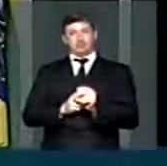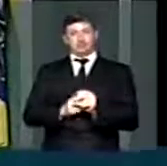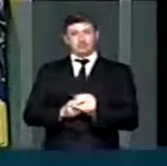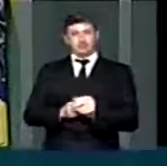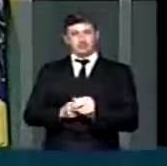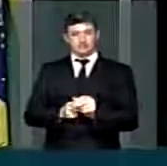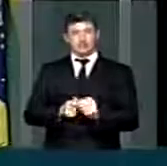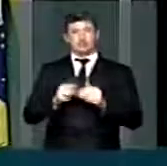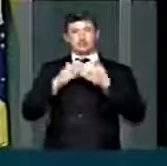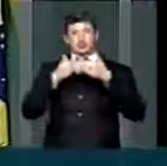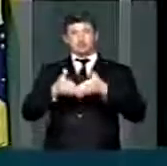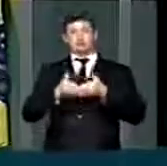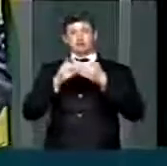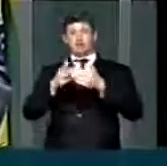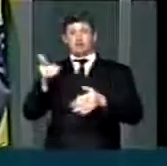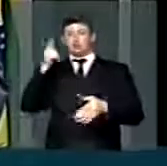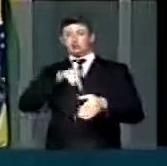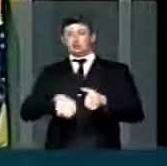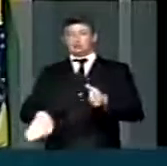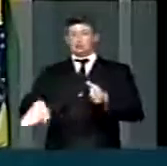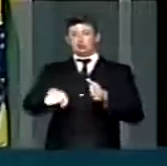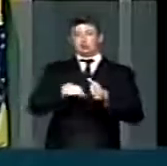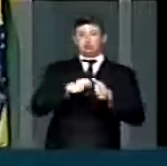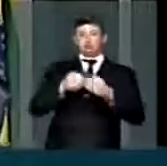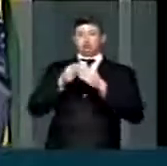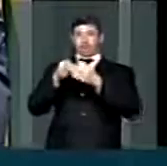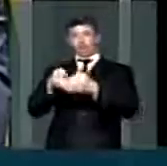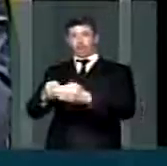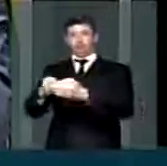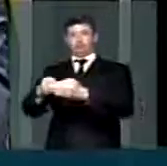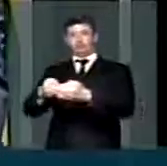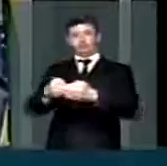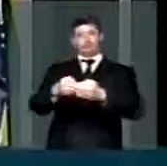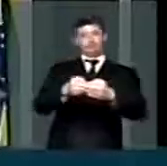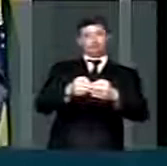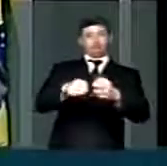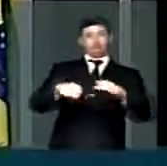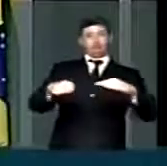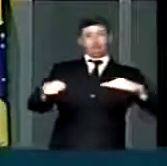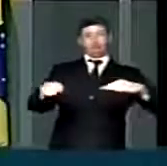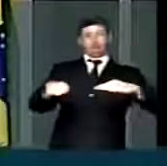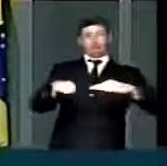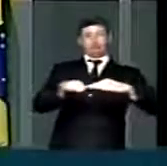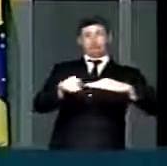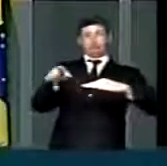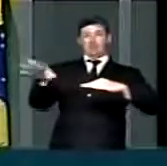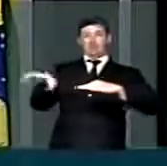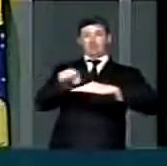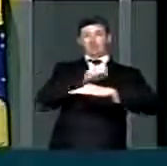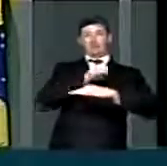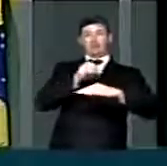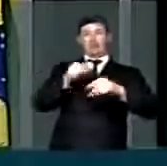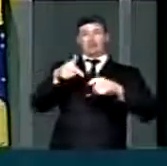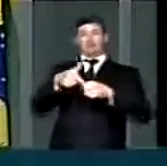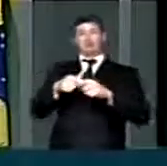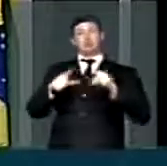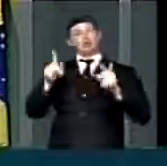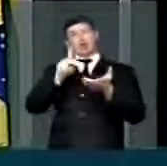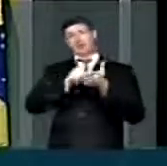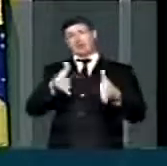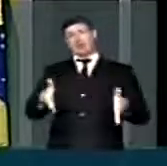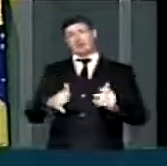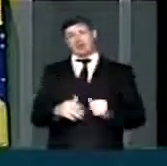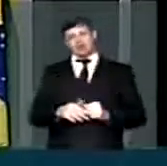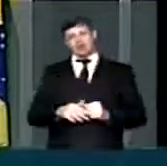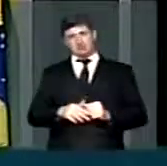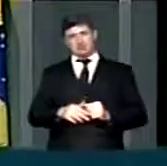dessas grandes barcaças encostarem e aportarem para poder tirar o combustível. Mas essas são realidades que nós temos que trabalhar com